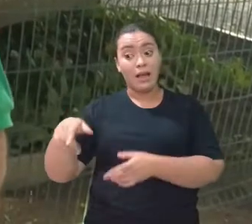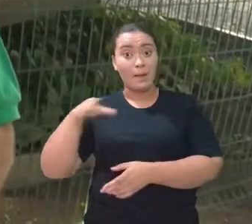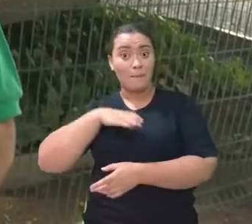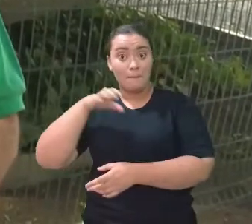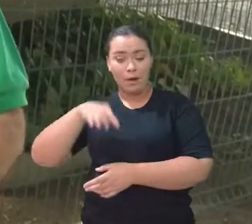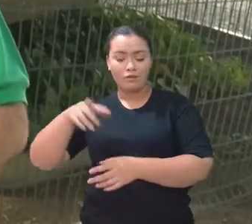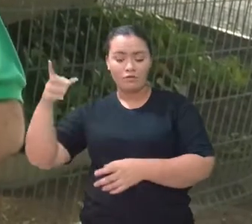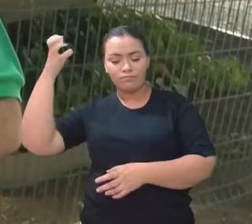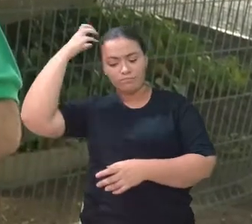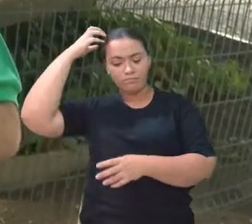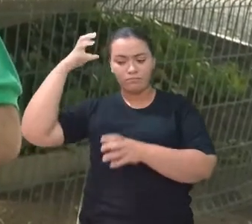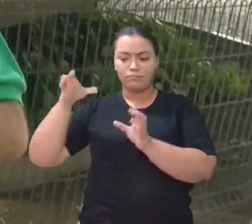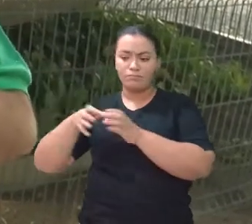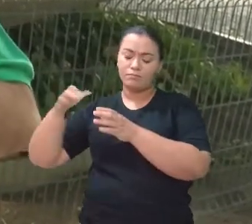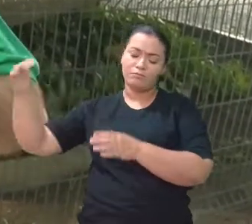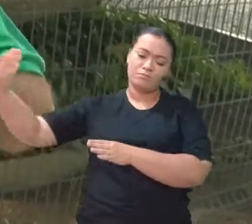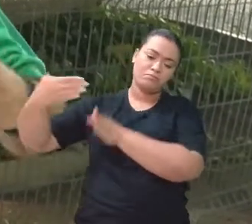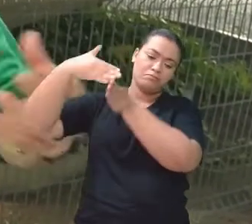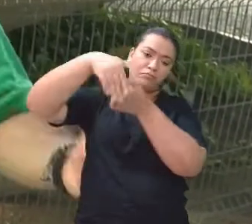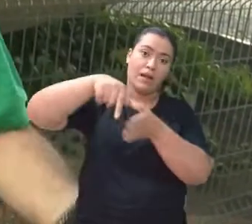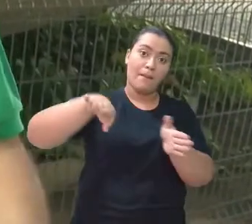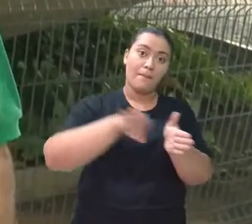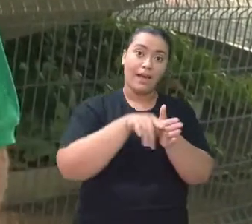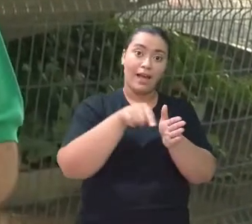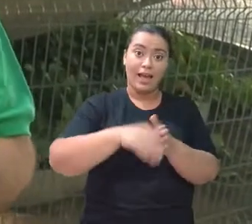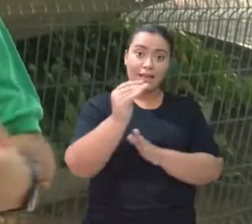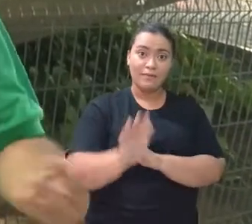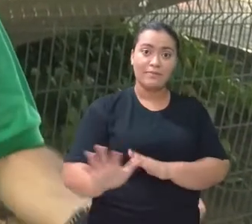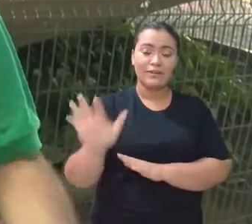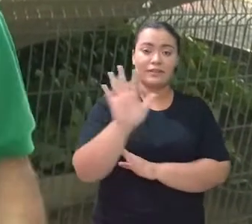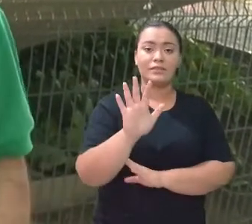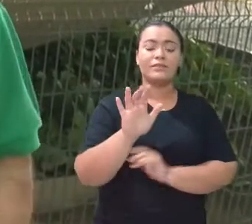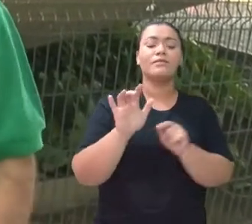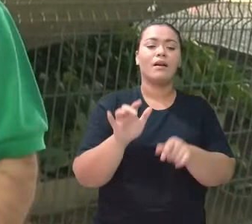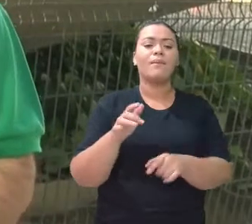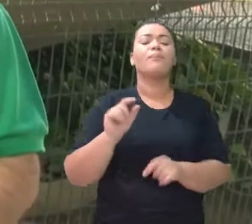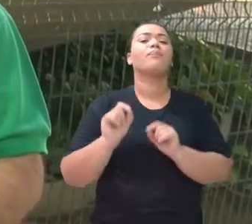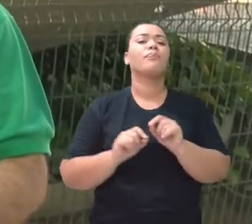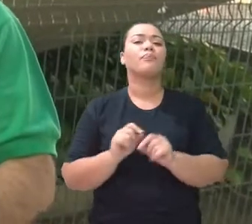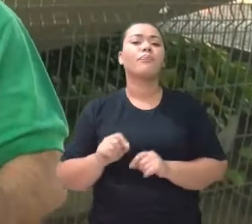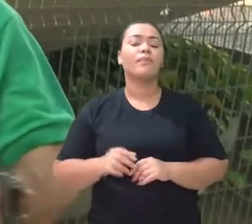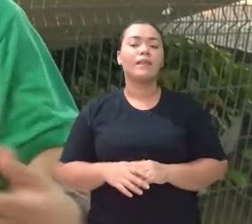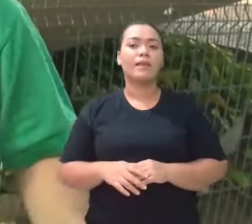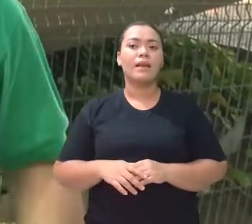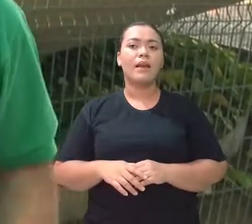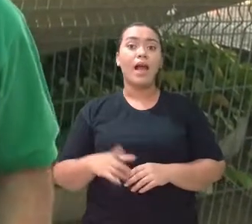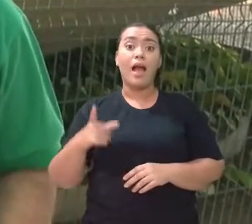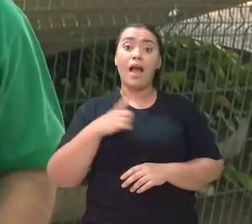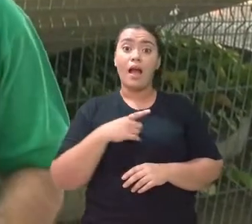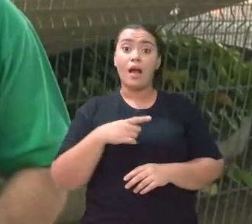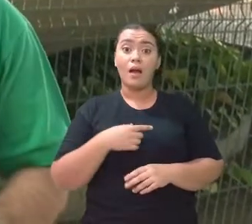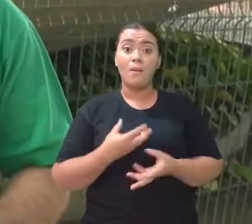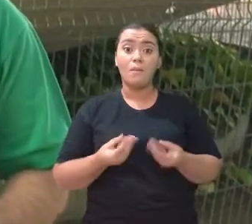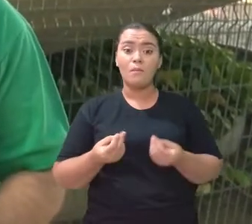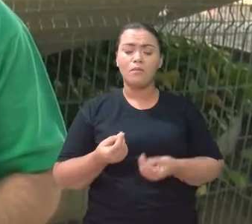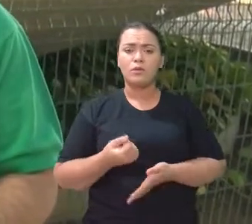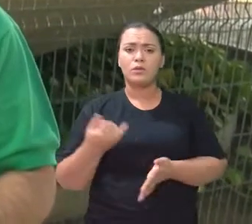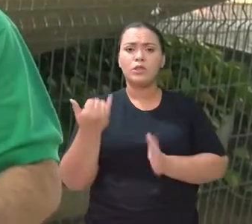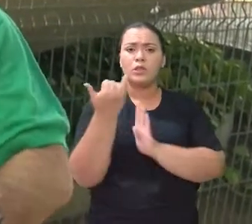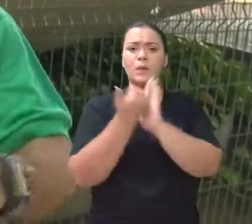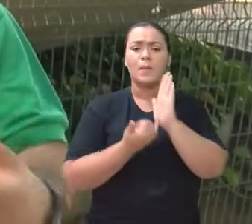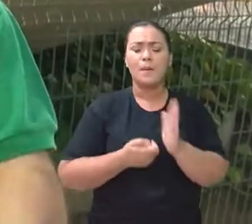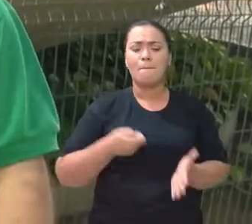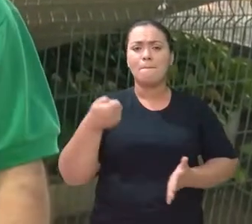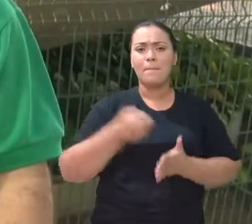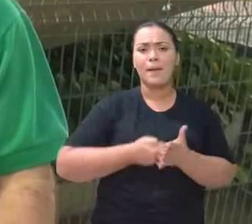vai acontecer é que começaram a cobrar uma grande quantidade de impostos, né,